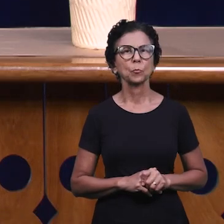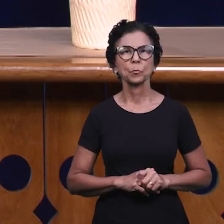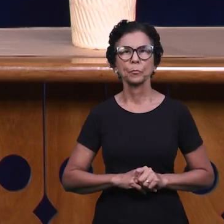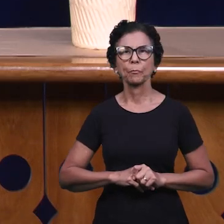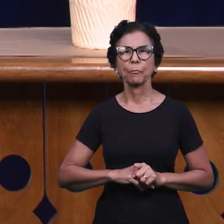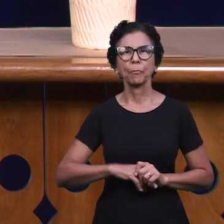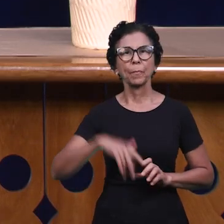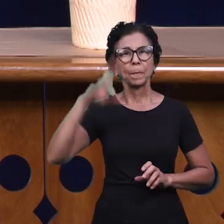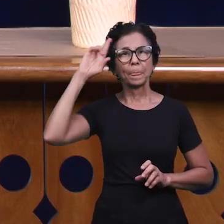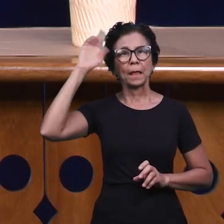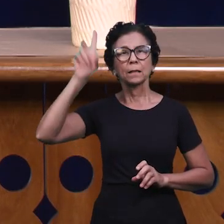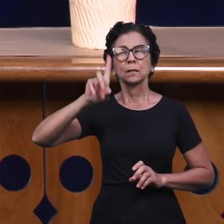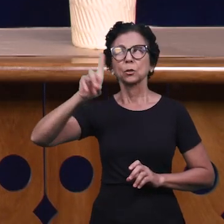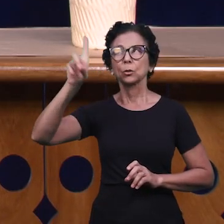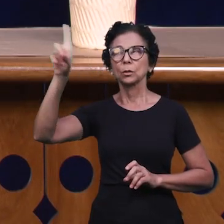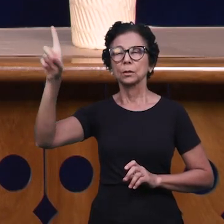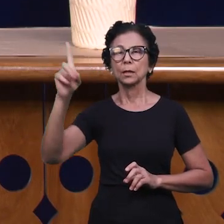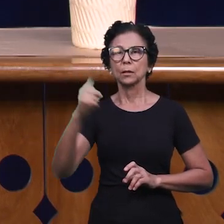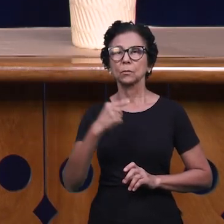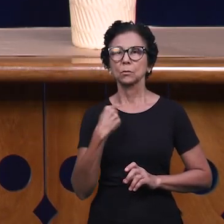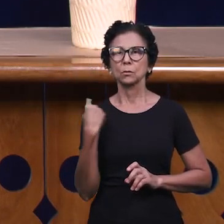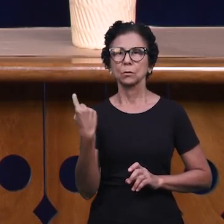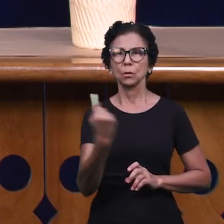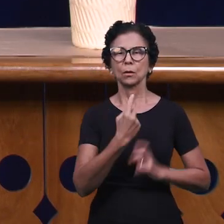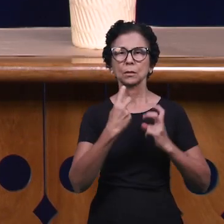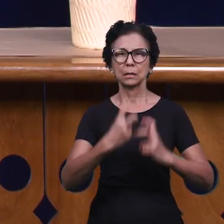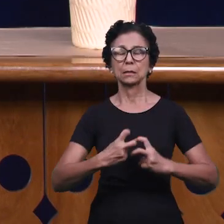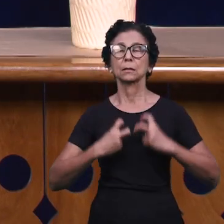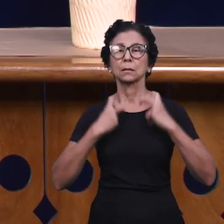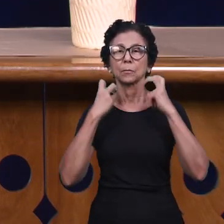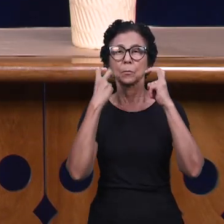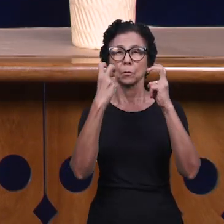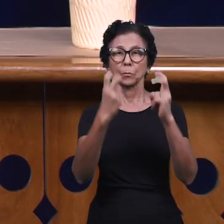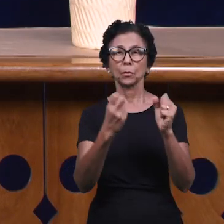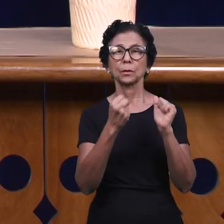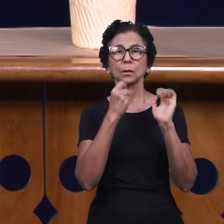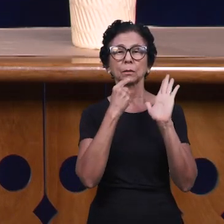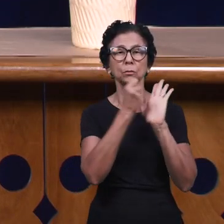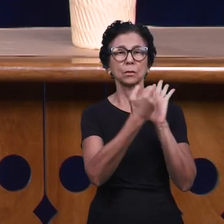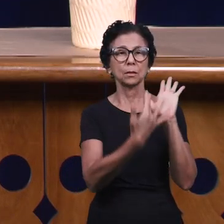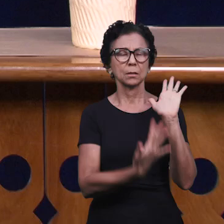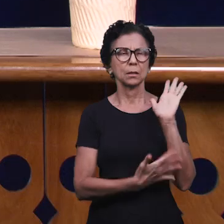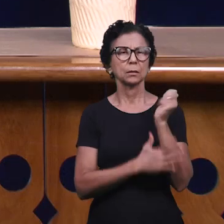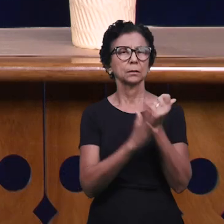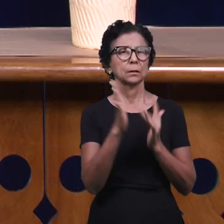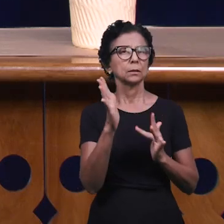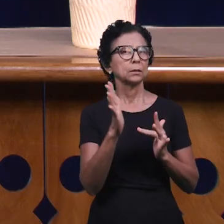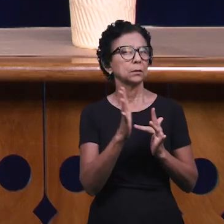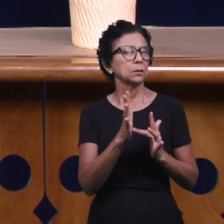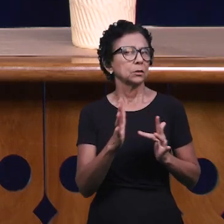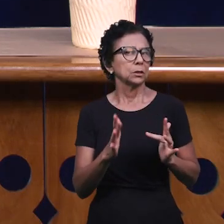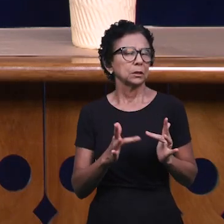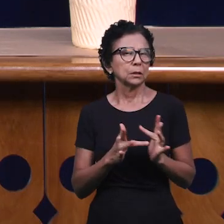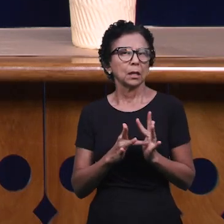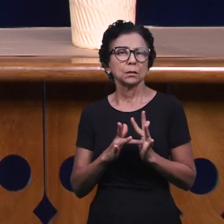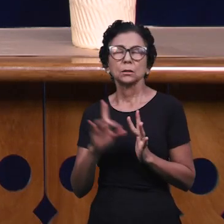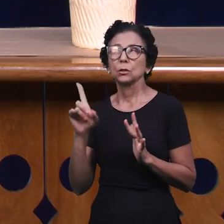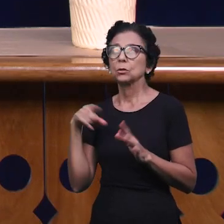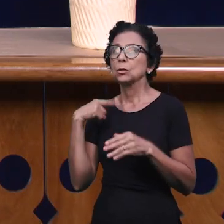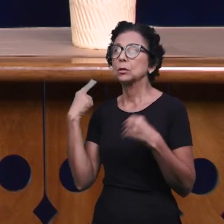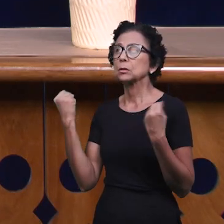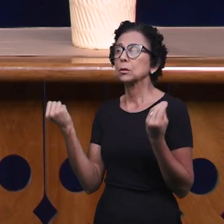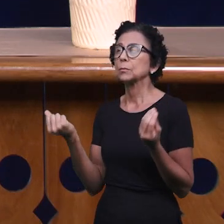Nosso Deus, nós clamamos a Ti pelo sangue de Jesus. Nos apresentamos, Senhor, como pobres e